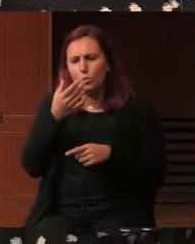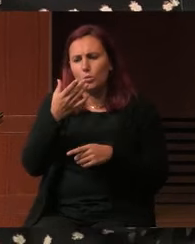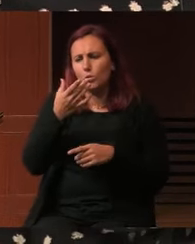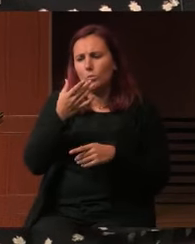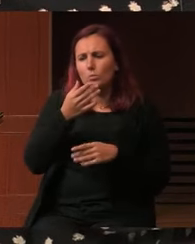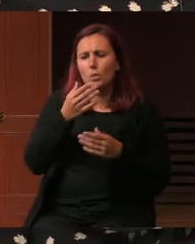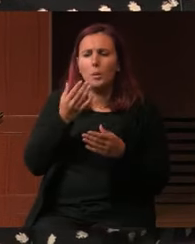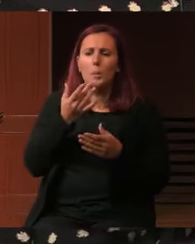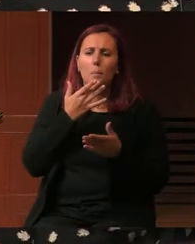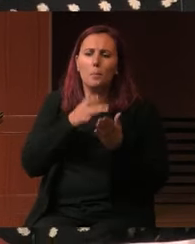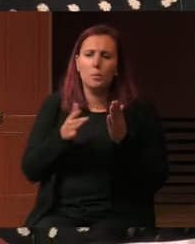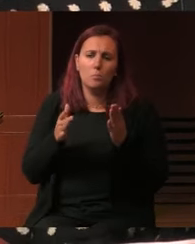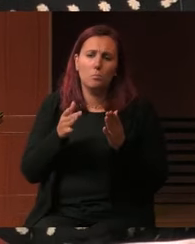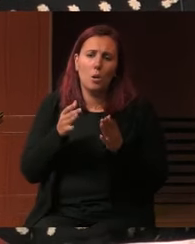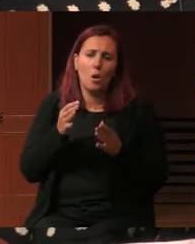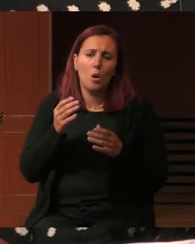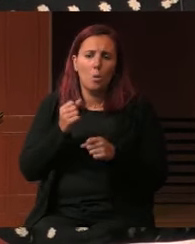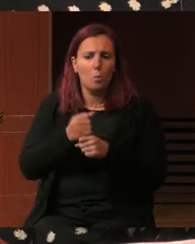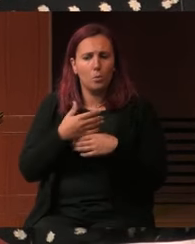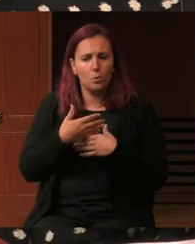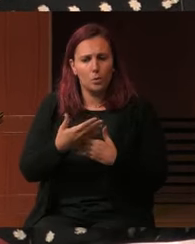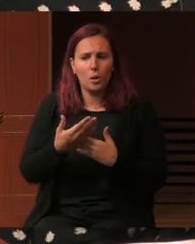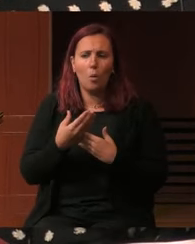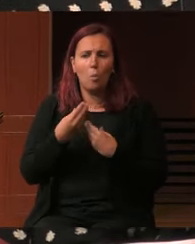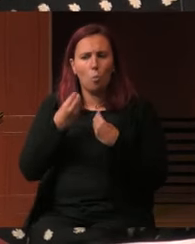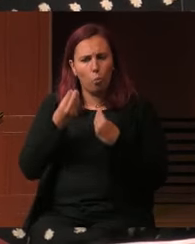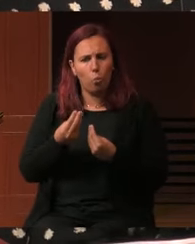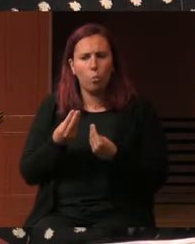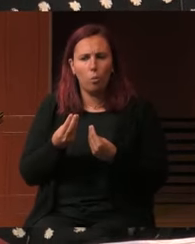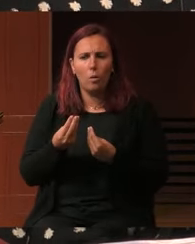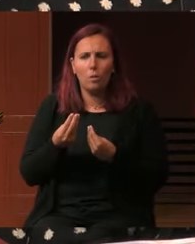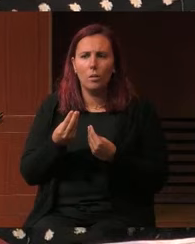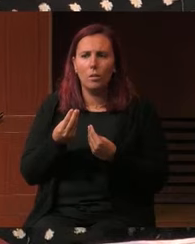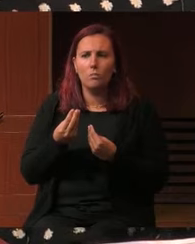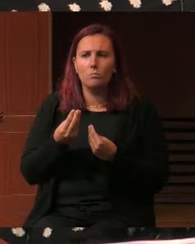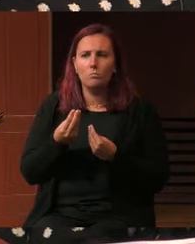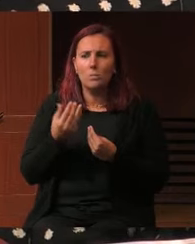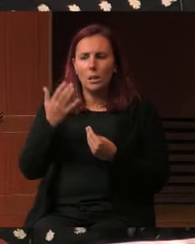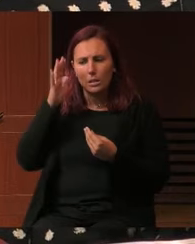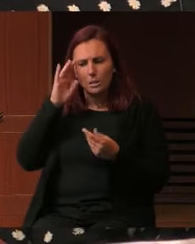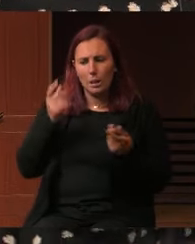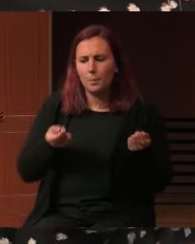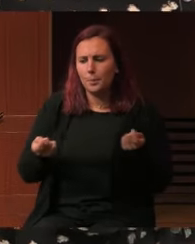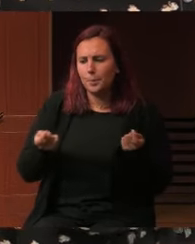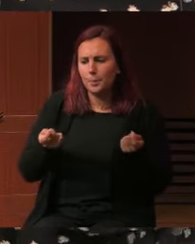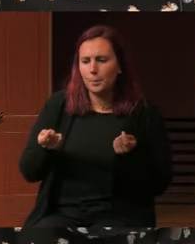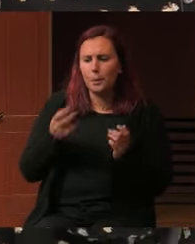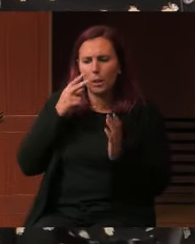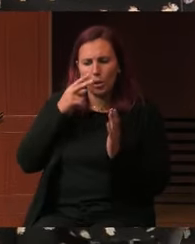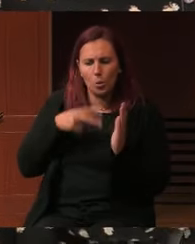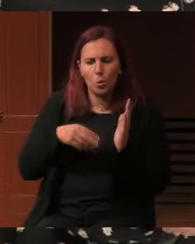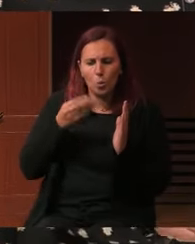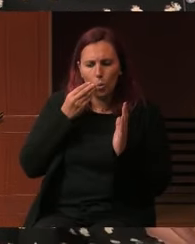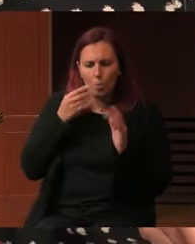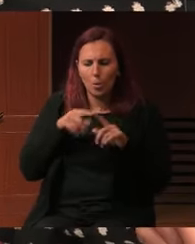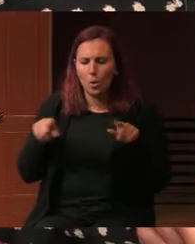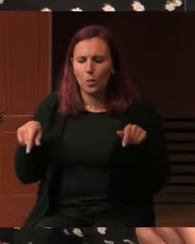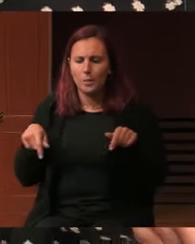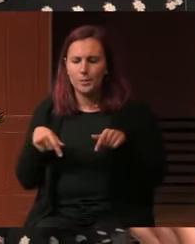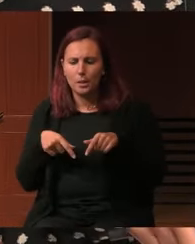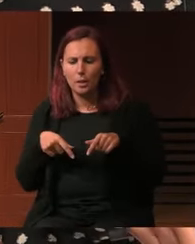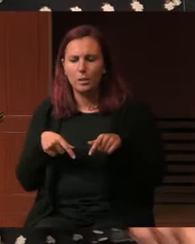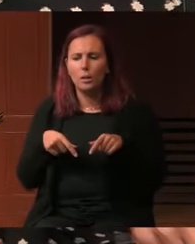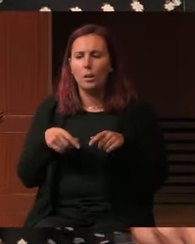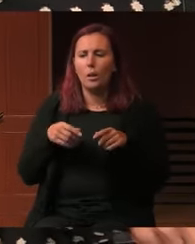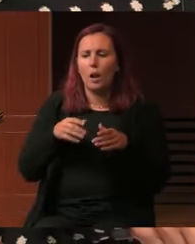são profissionais altamente qualificados que sabem mediar a leitura, que sabem dinamizar os espaços da biblioteca,